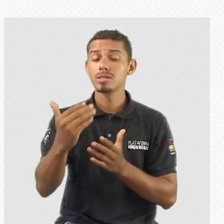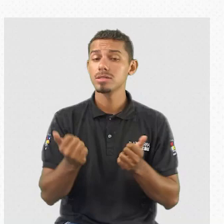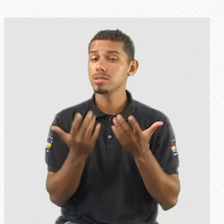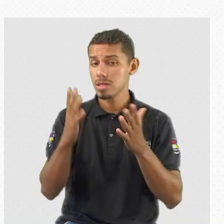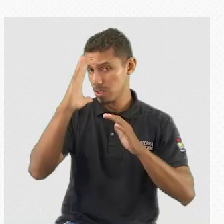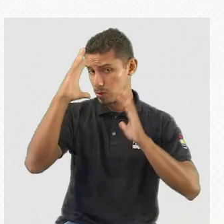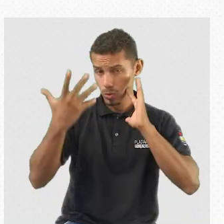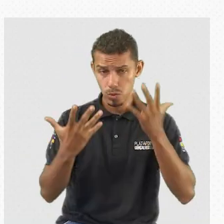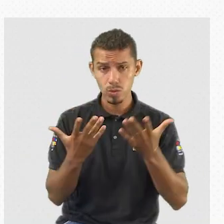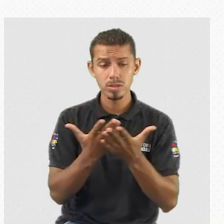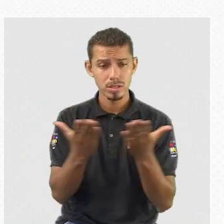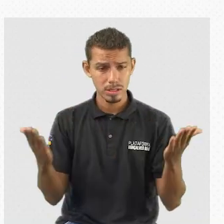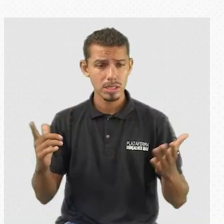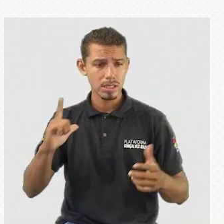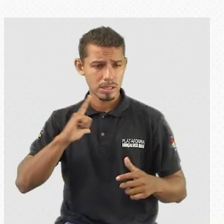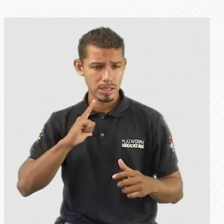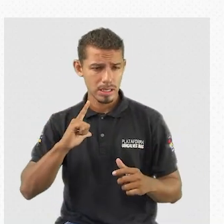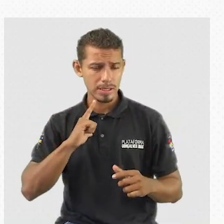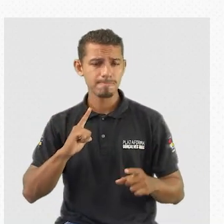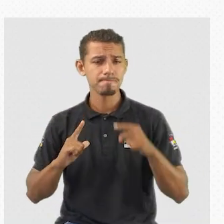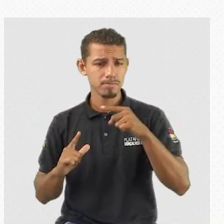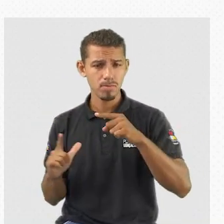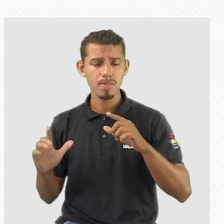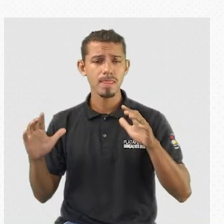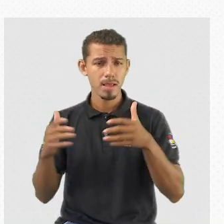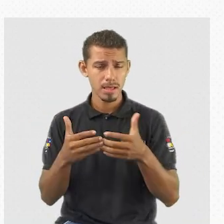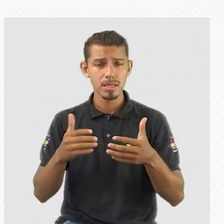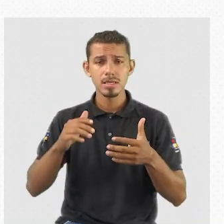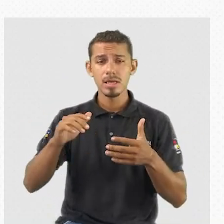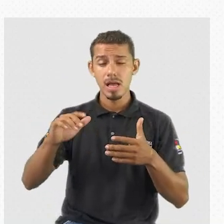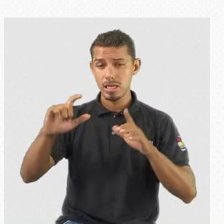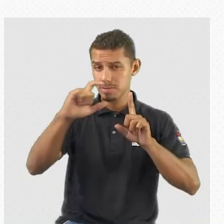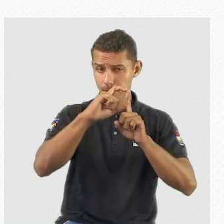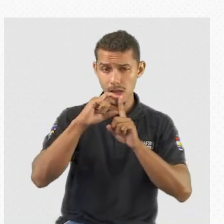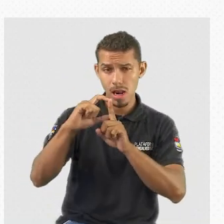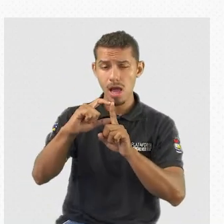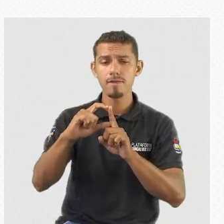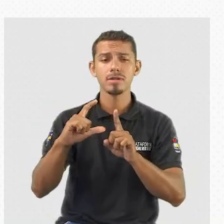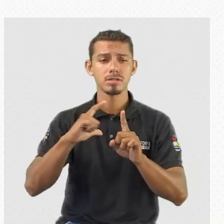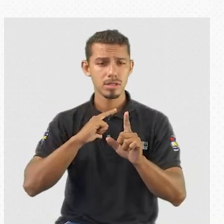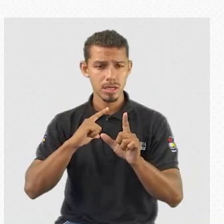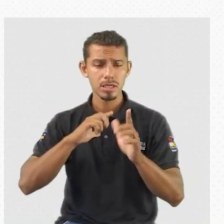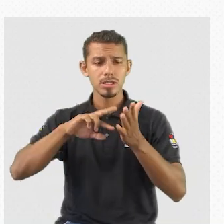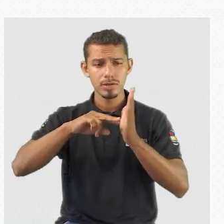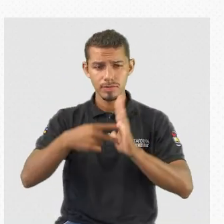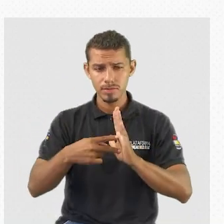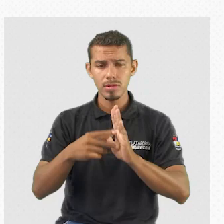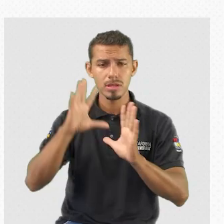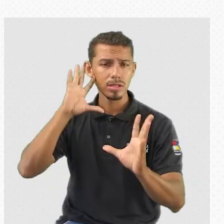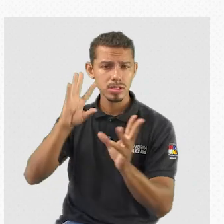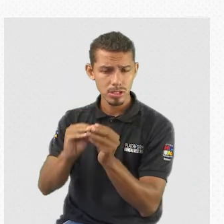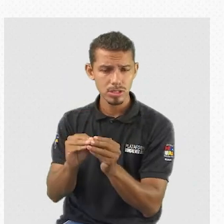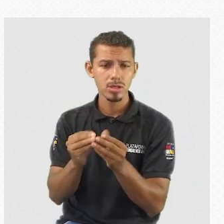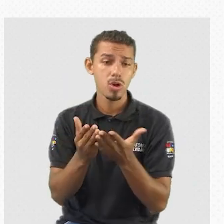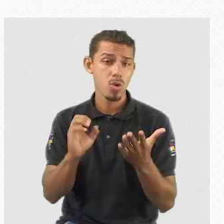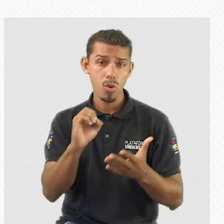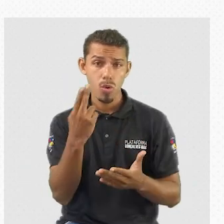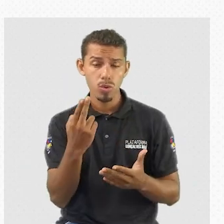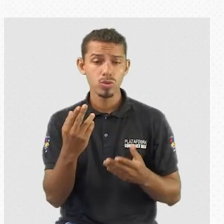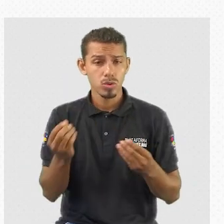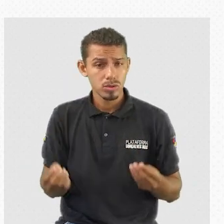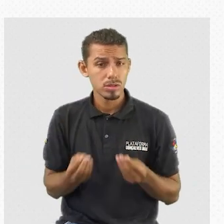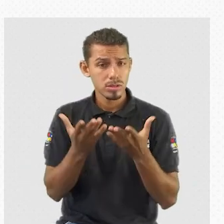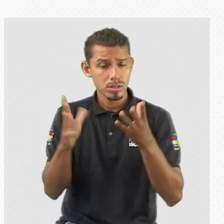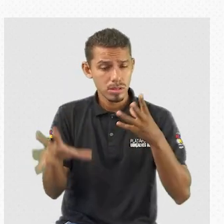às coisas? Então, as coisas já têm significado, as palavras já têm significado em si mesmas, ou a gente